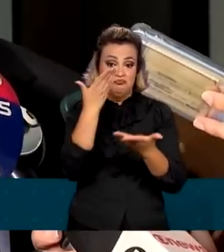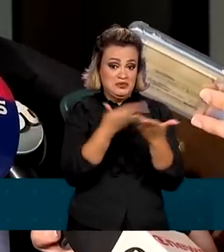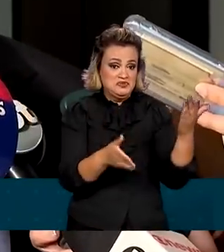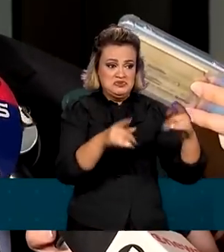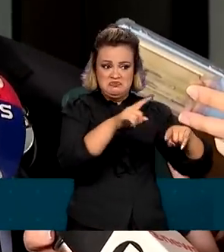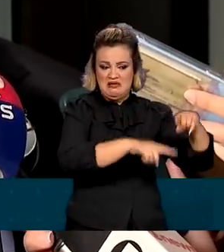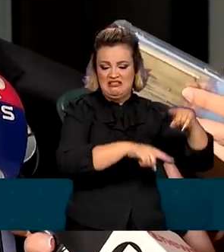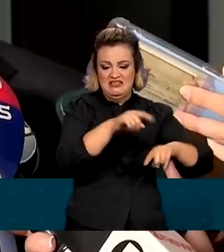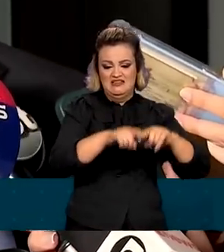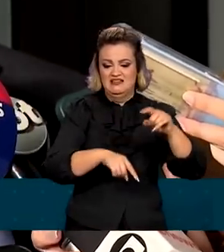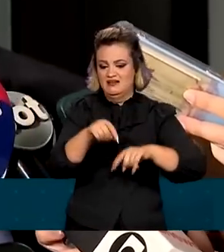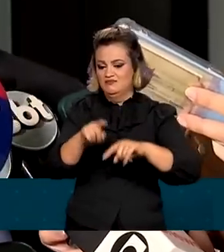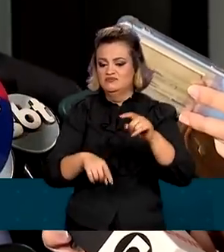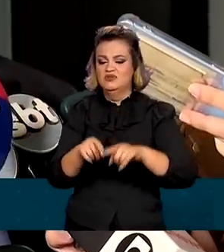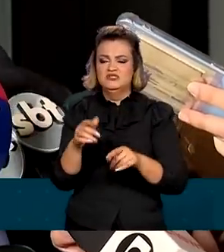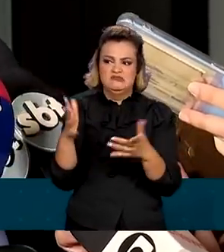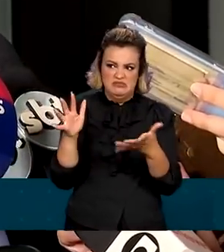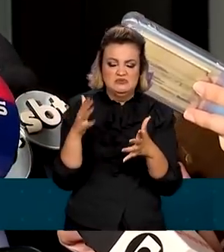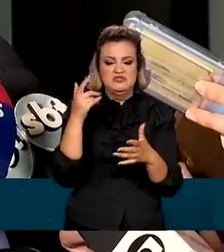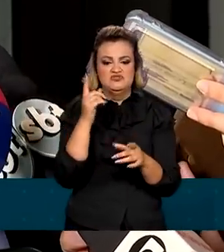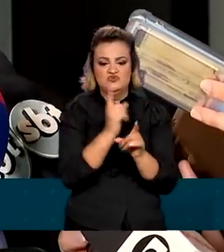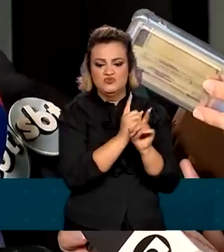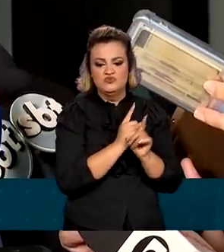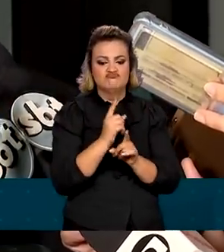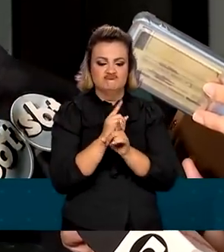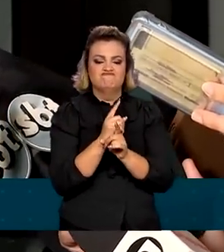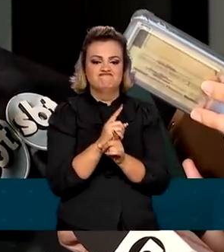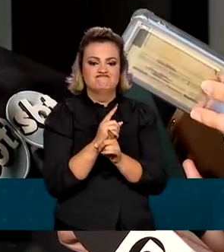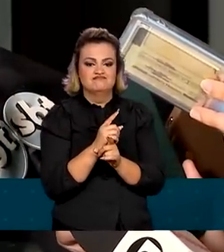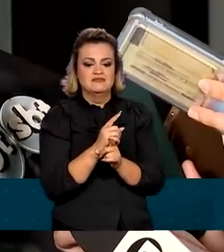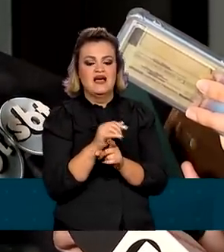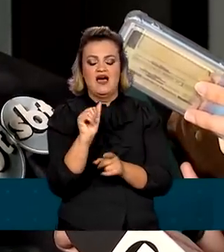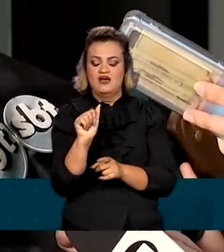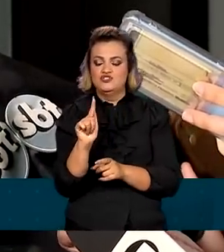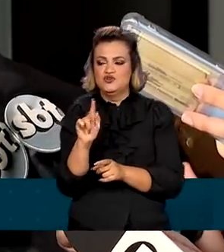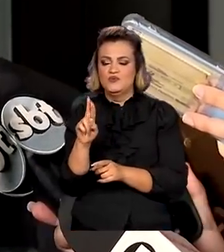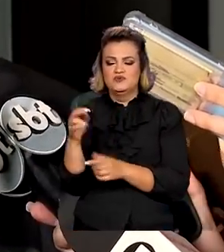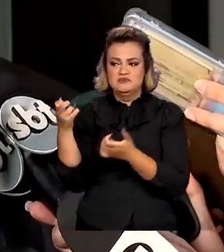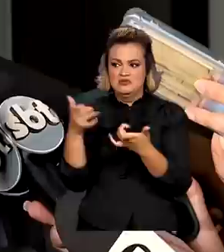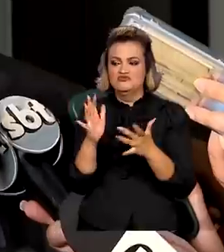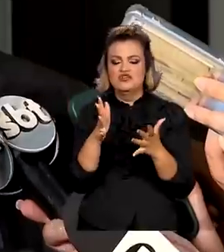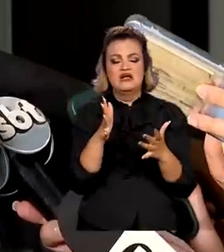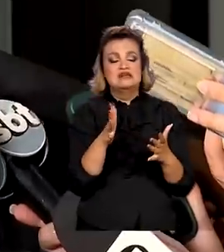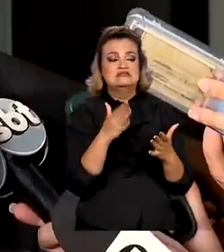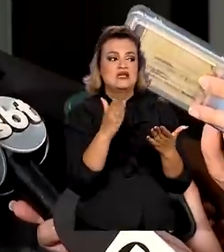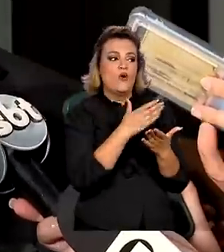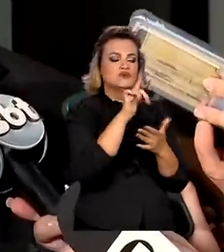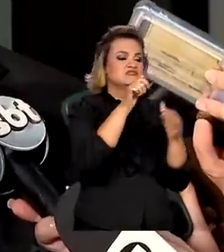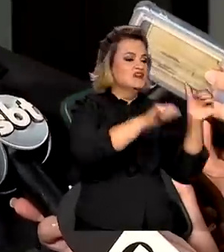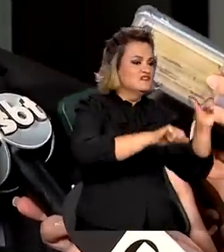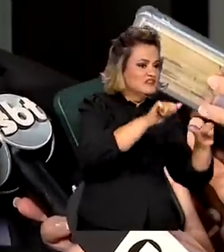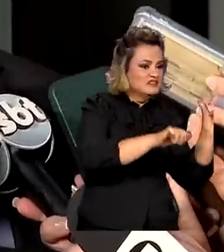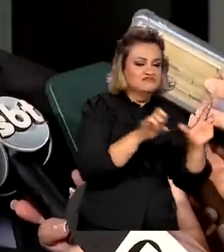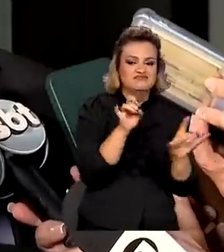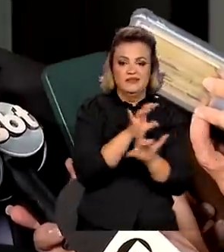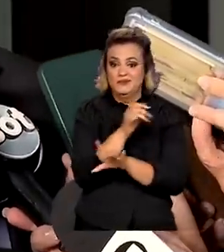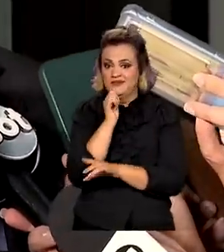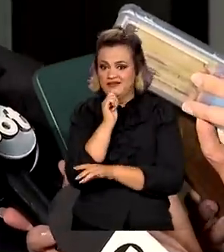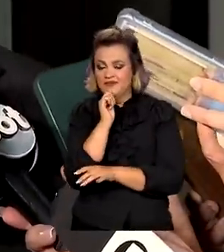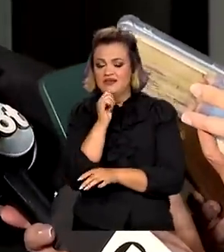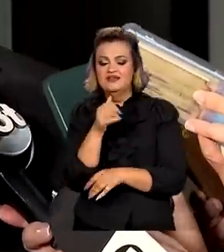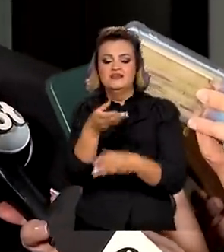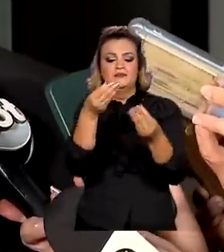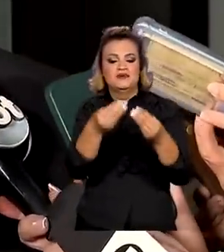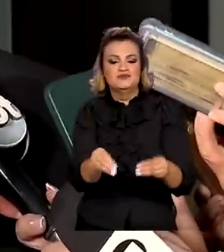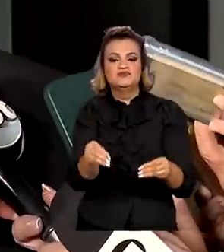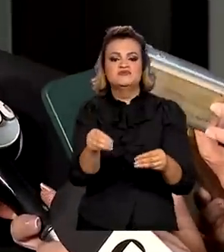materiais, que já foram dimensionados, que constam daquela ação da AGU, há outros que estão sendo dimensionados. Teremos também os danos